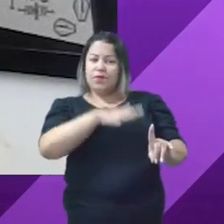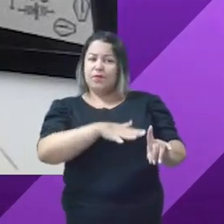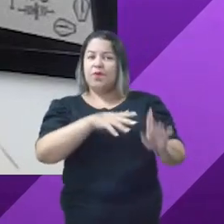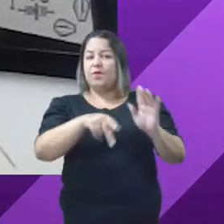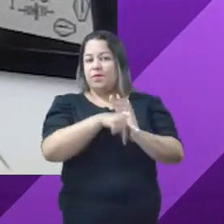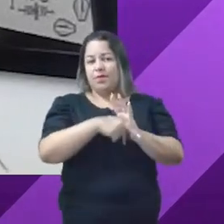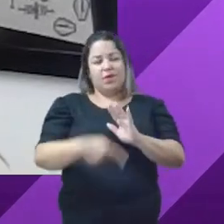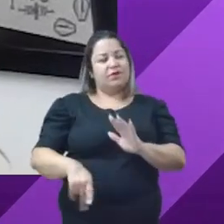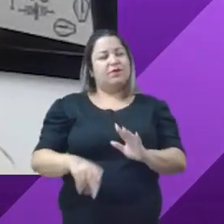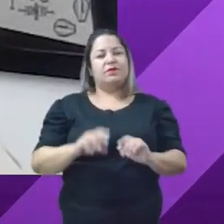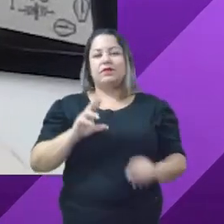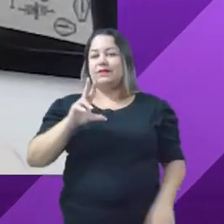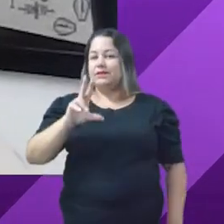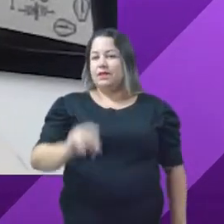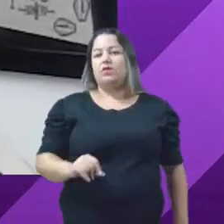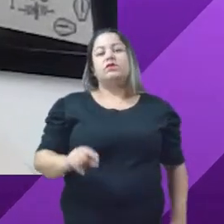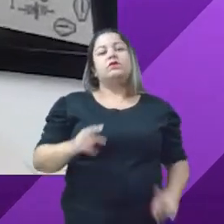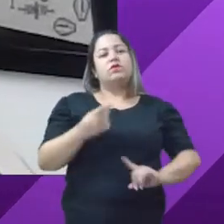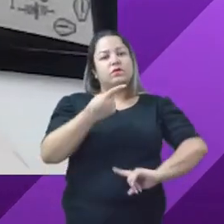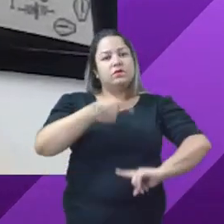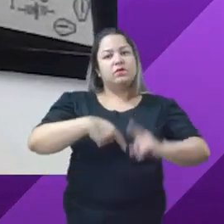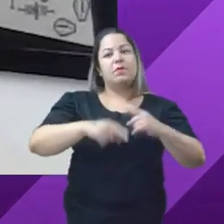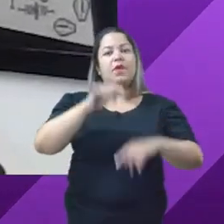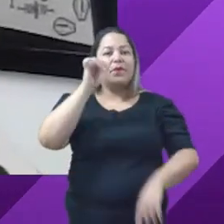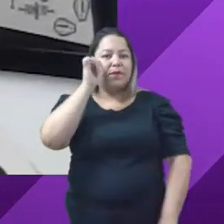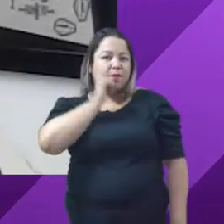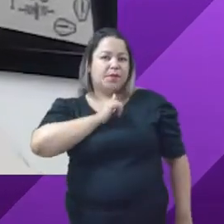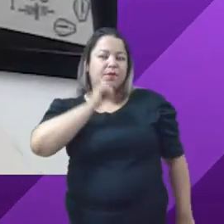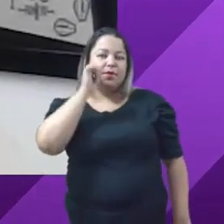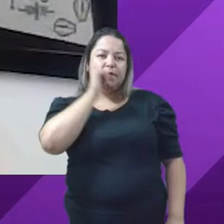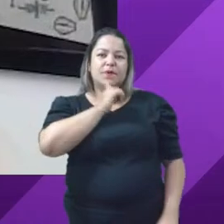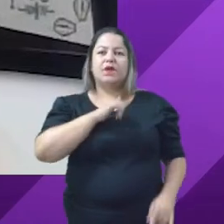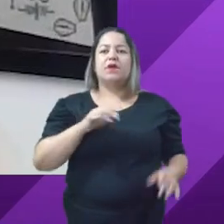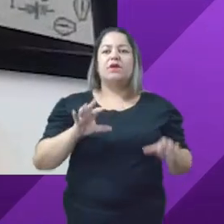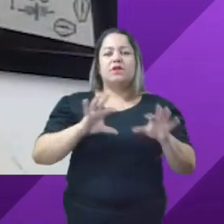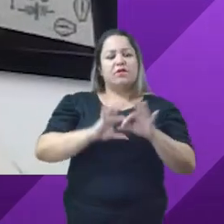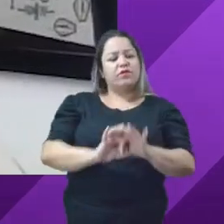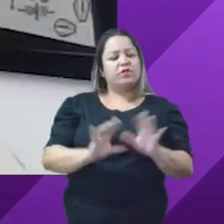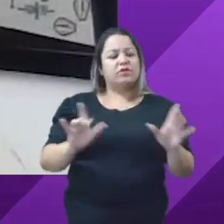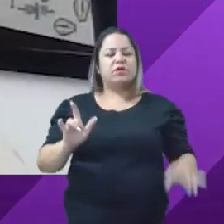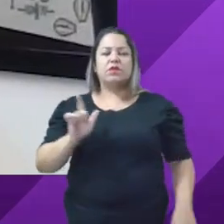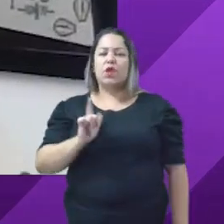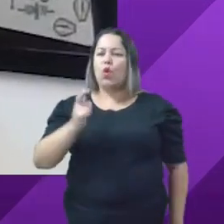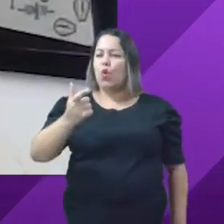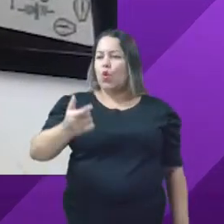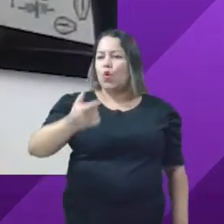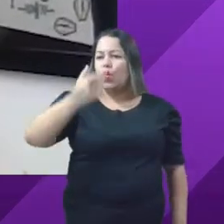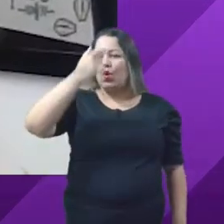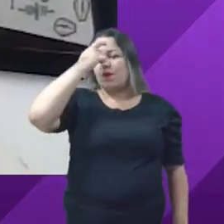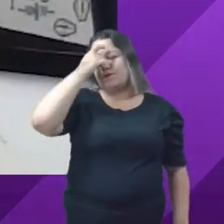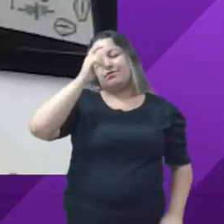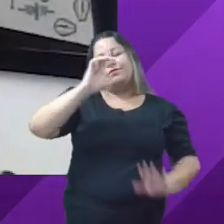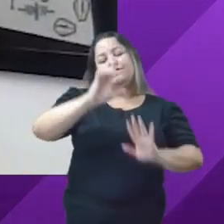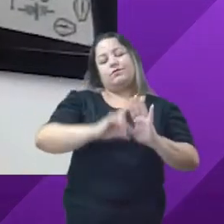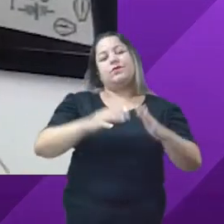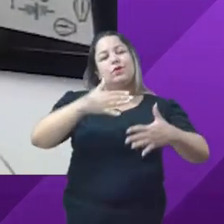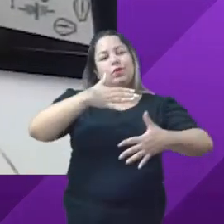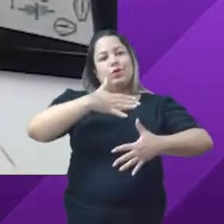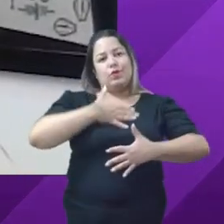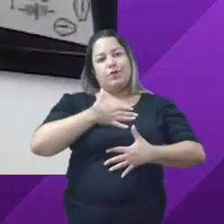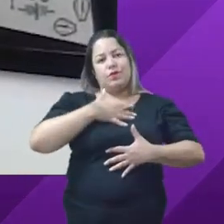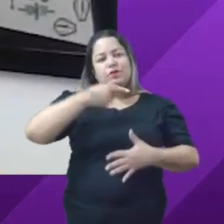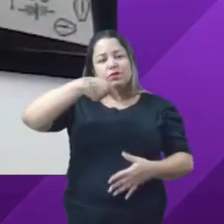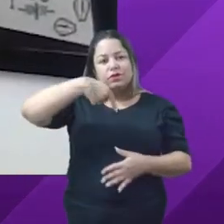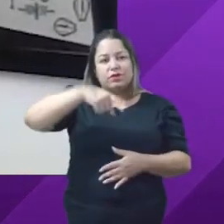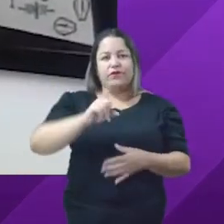dela. Não, a gente tem que construir também meninas emancipadas, meninas que tenham consciência do seu direito ao corpo, o direito de ir e